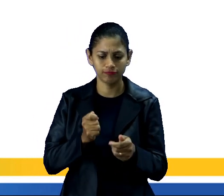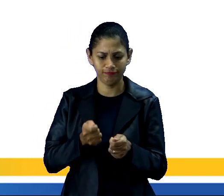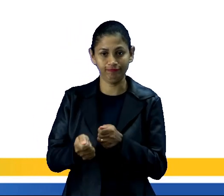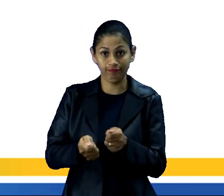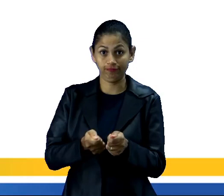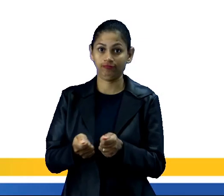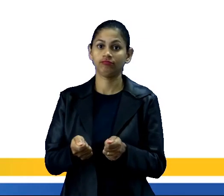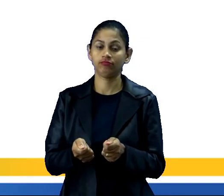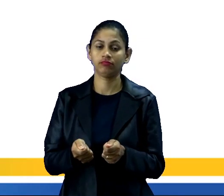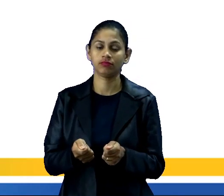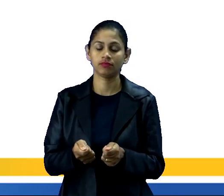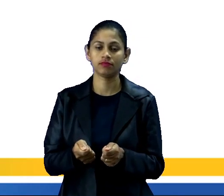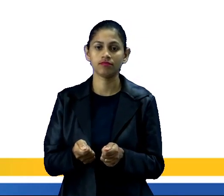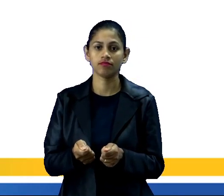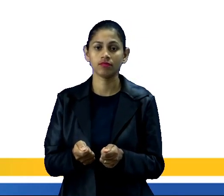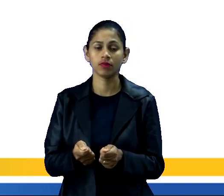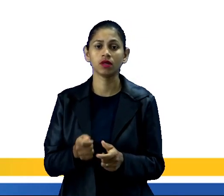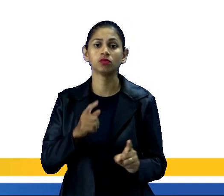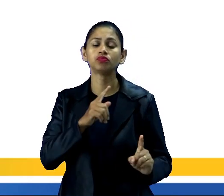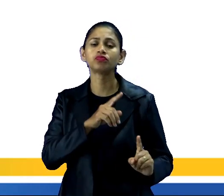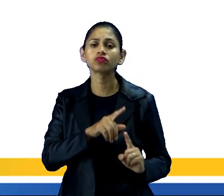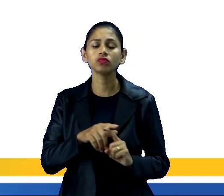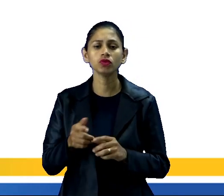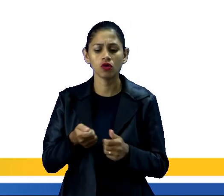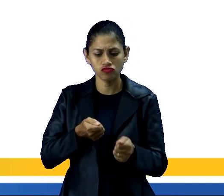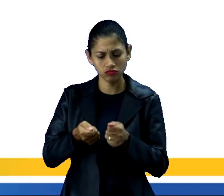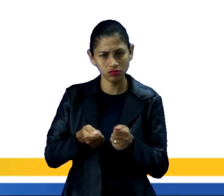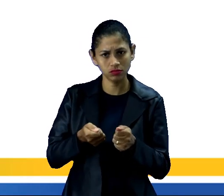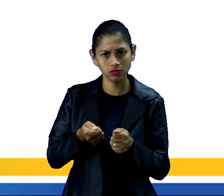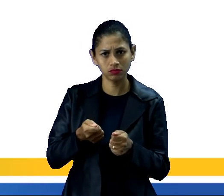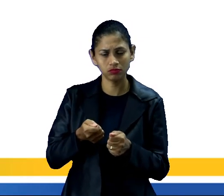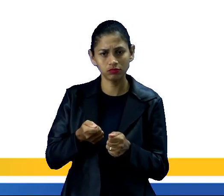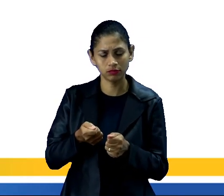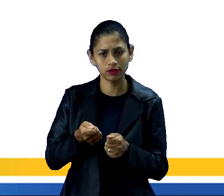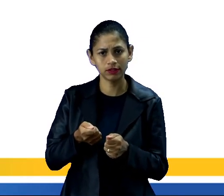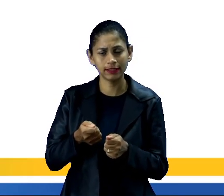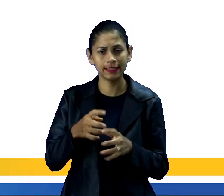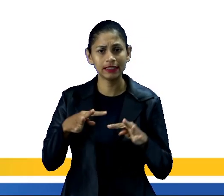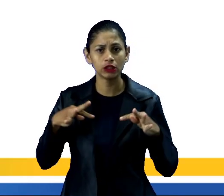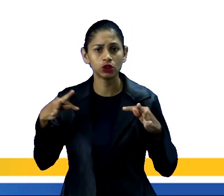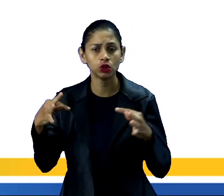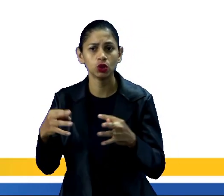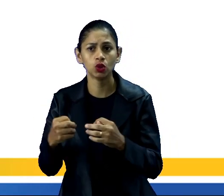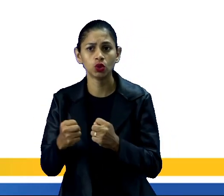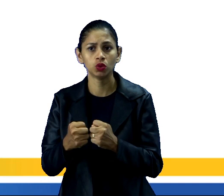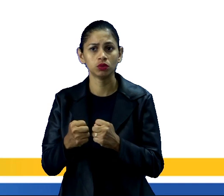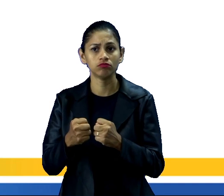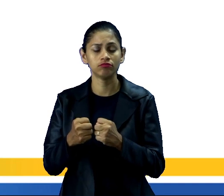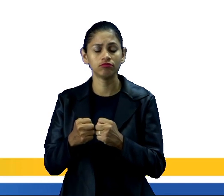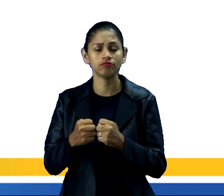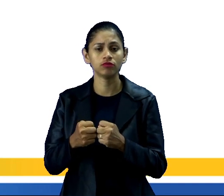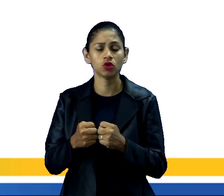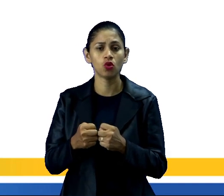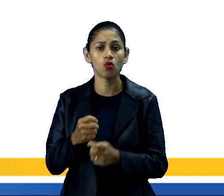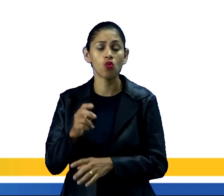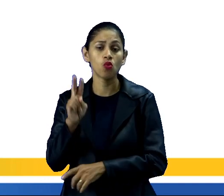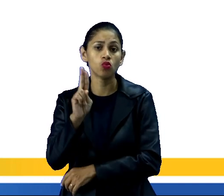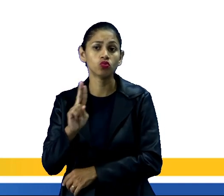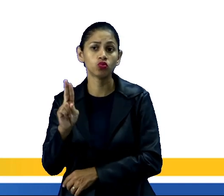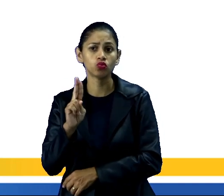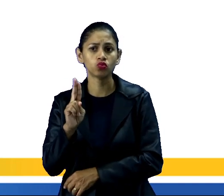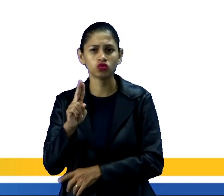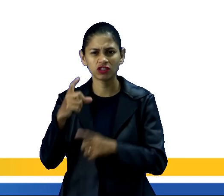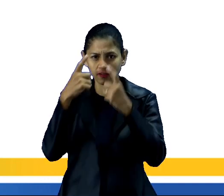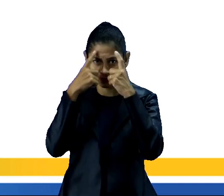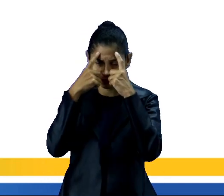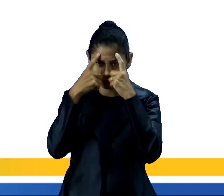da população. Os regimes totalitários utilizam-se do terror, né, como arma política para conter e perseguir os seus